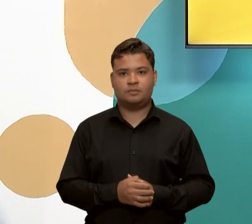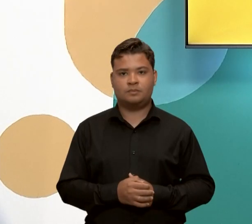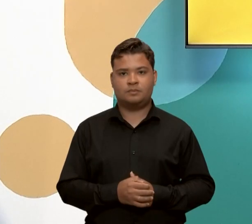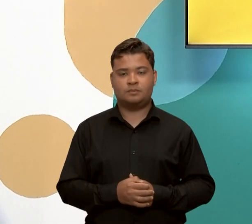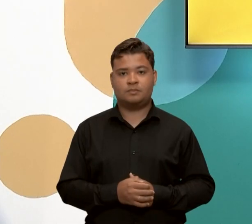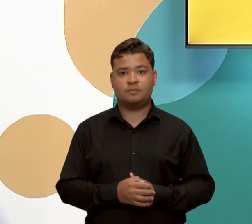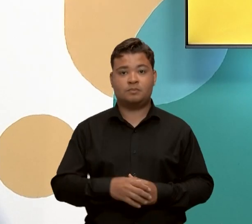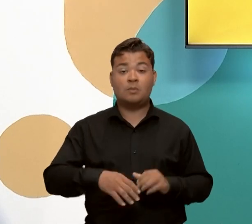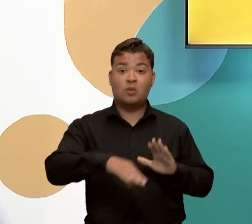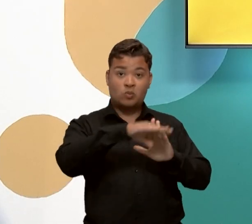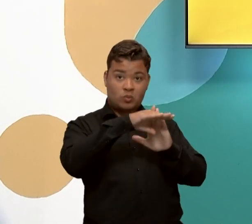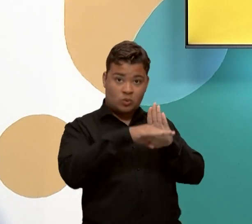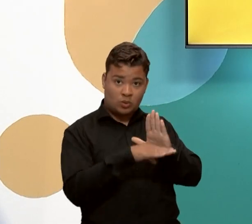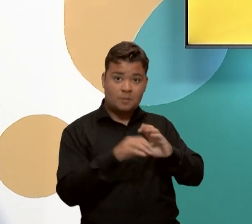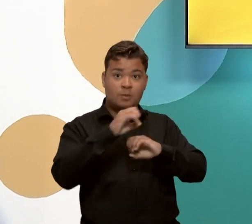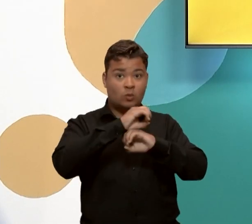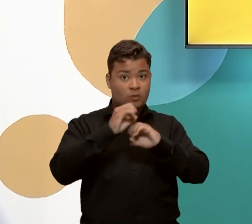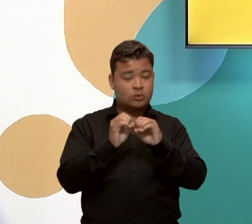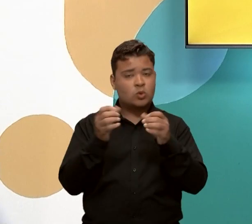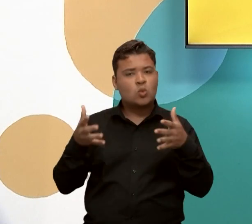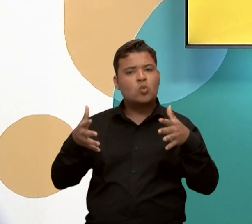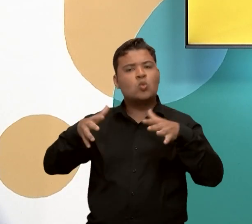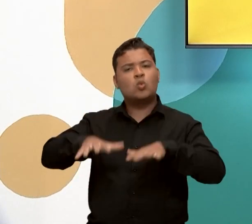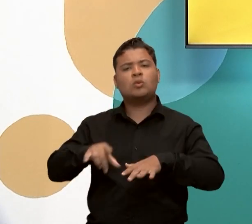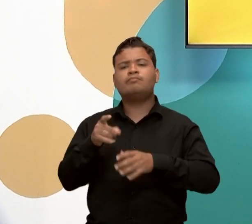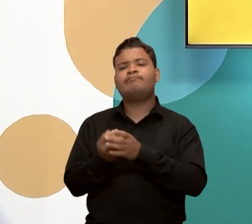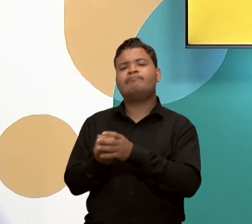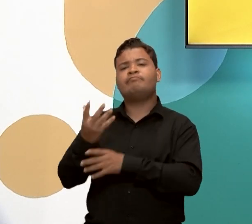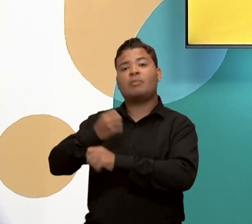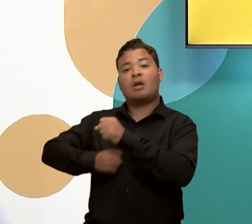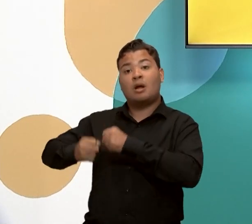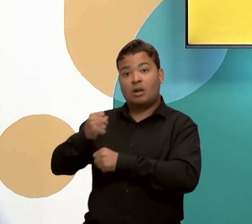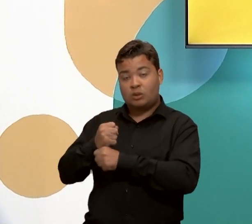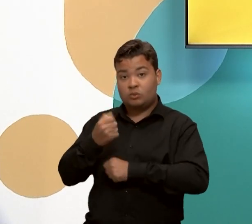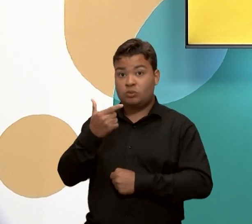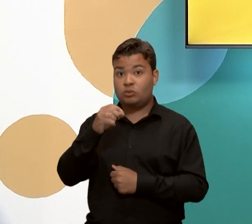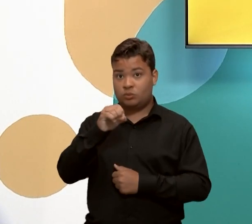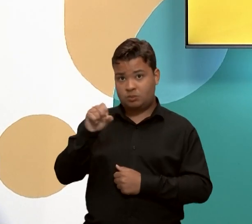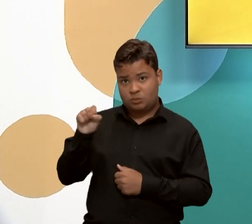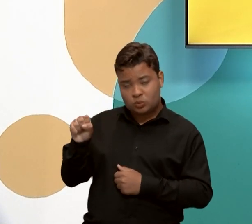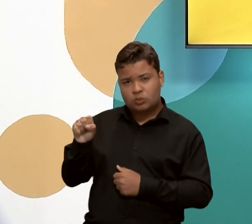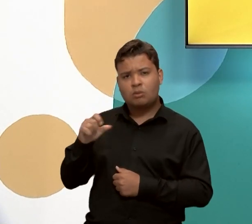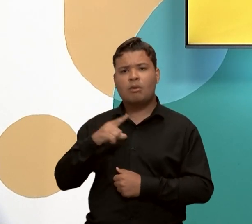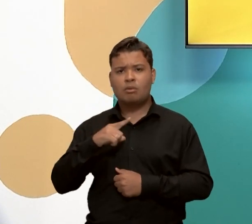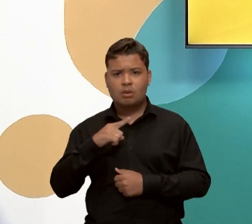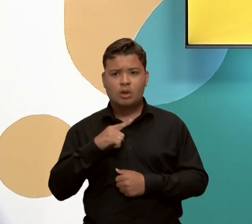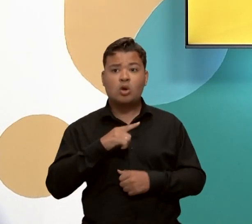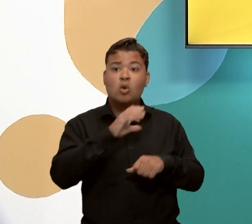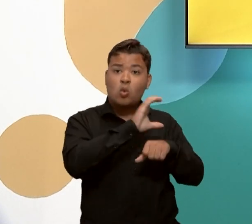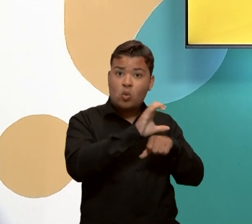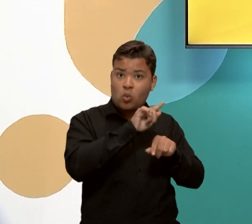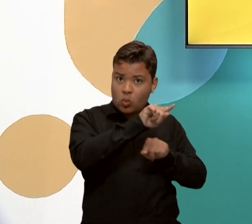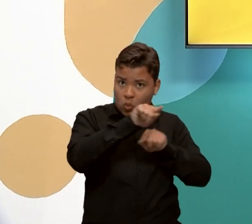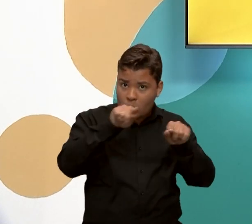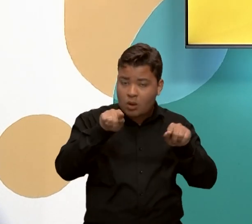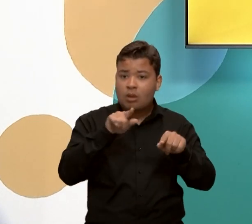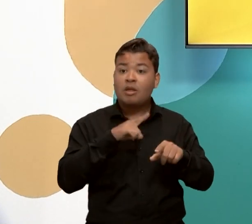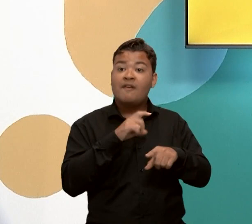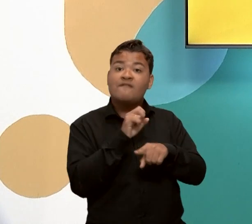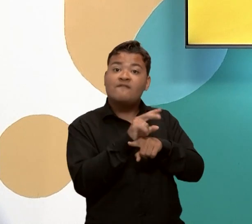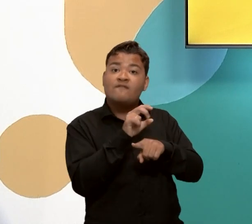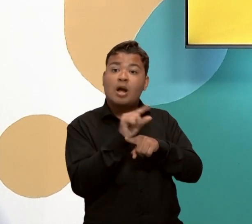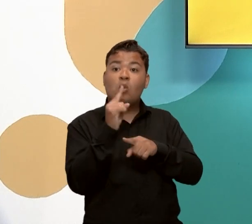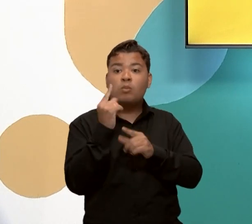O programa UFG Inclui foi criado em 2008 e gera uma vaga extra em cada curso onde